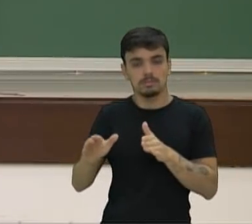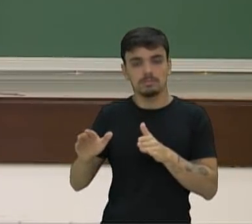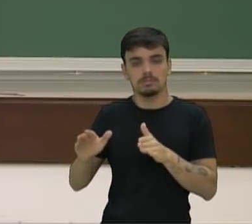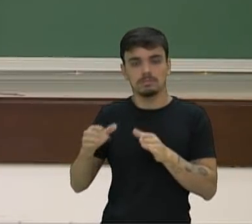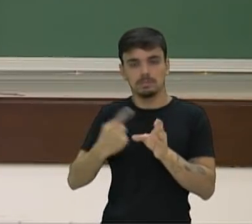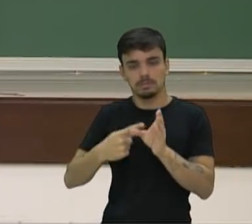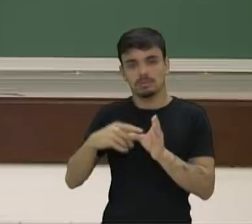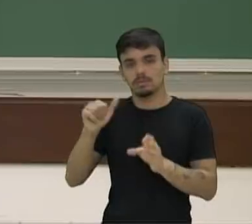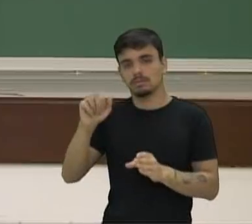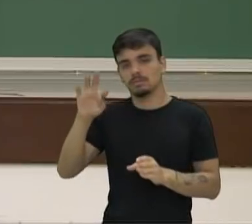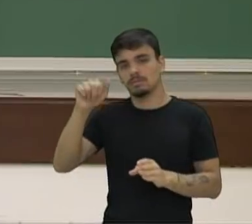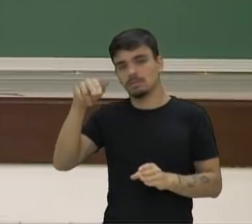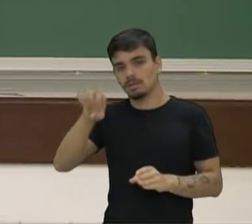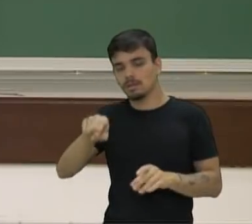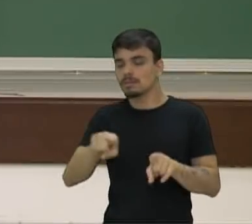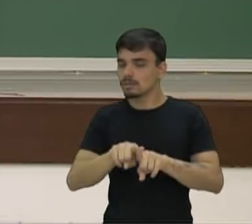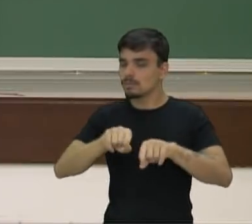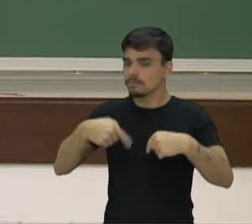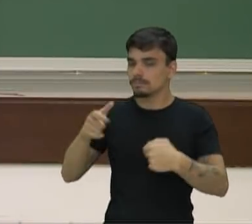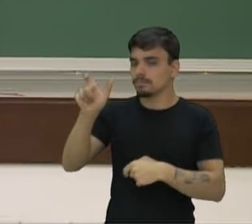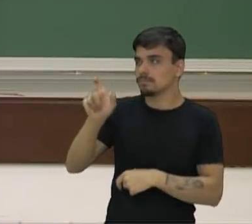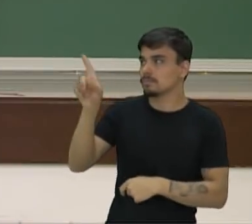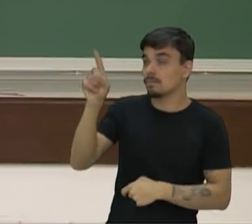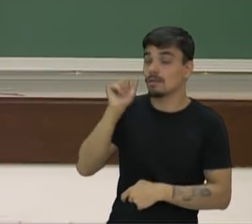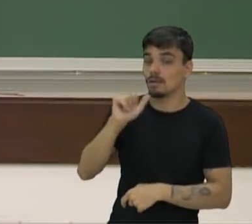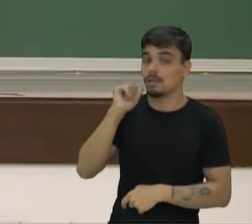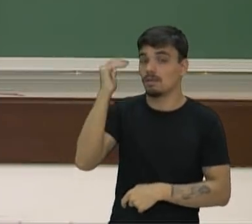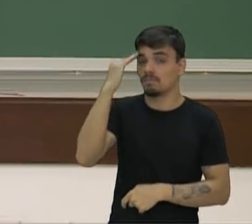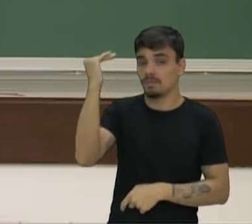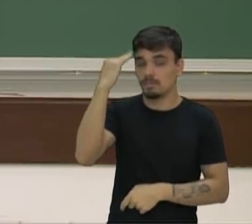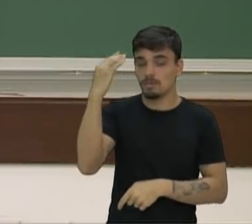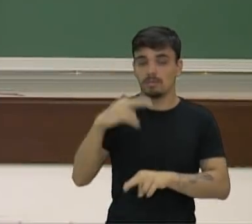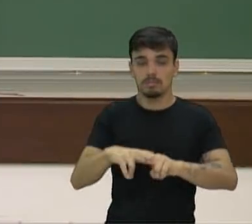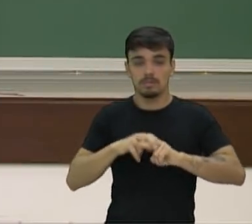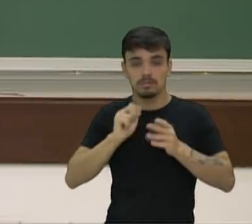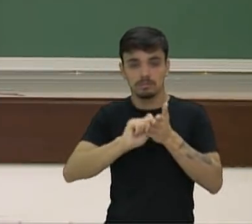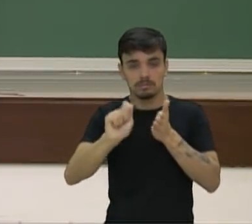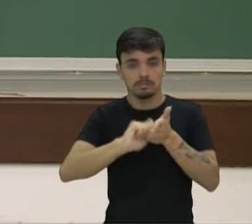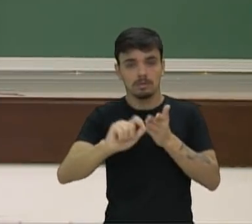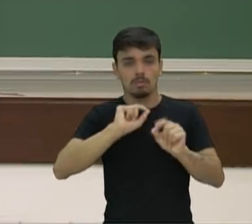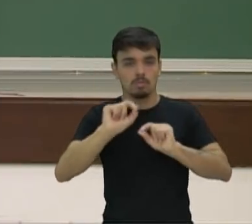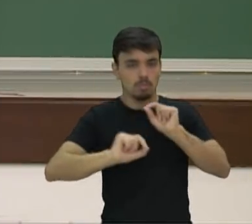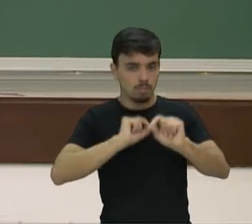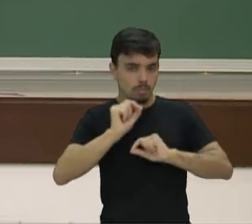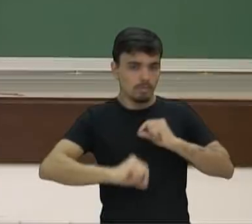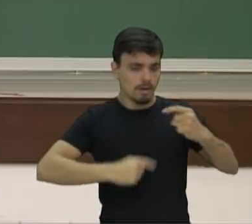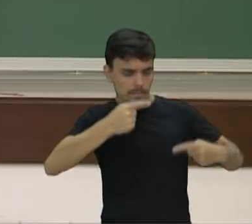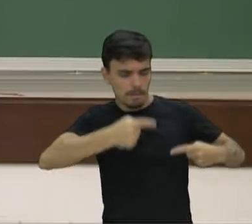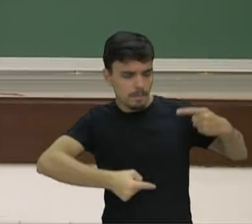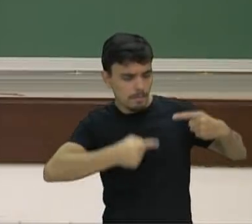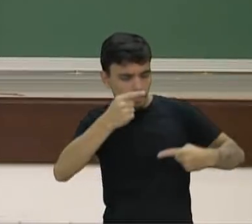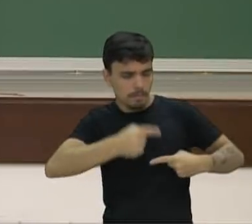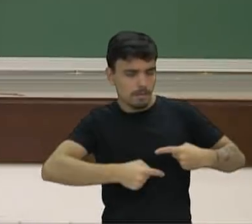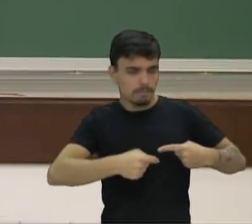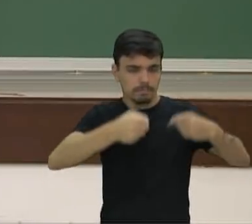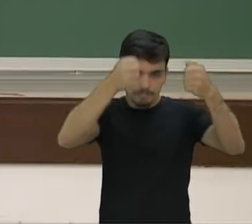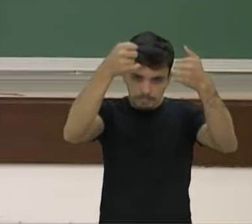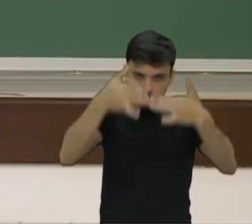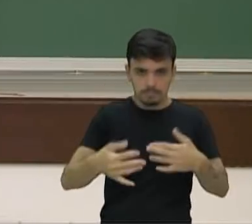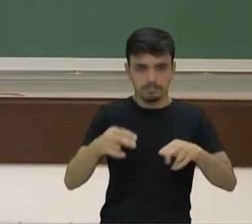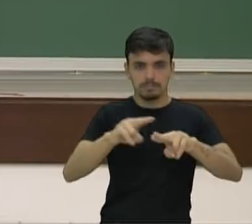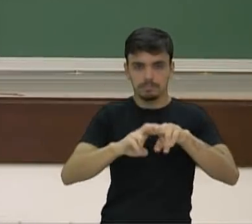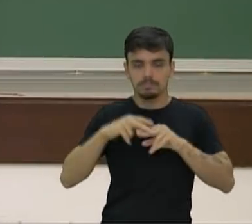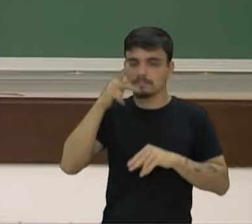ficou famosa por escrever, ela escrevia os discursos políticos de Atenas,